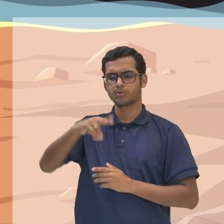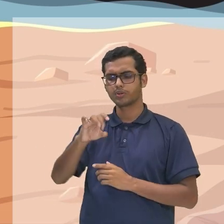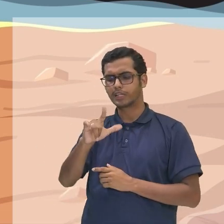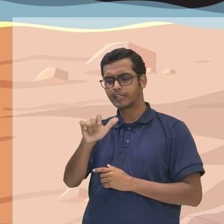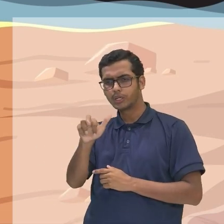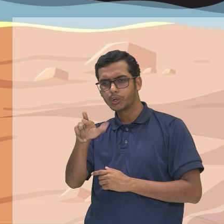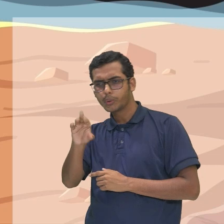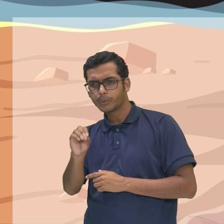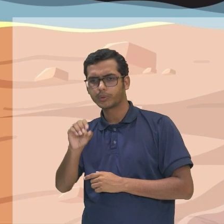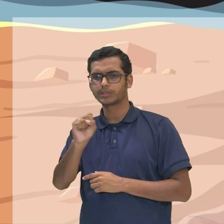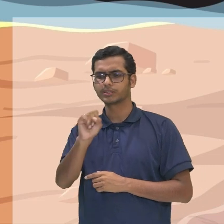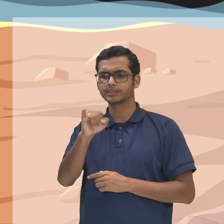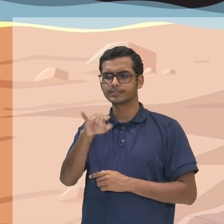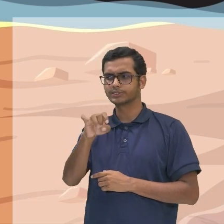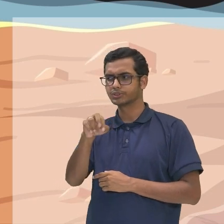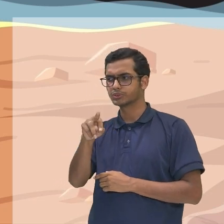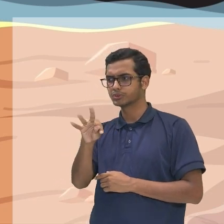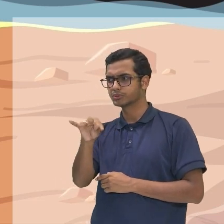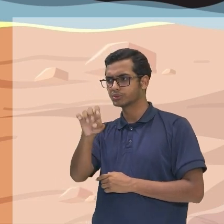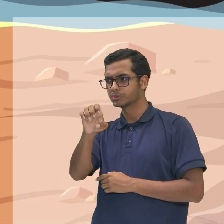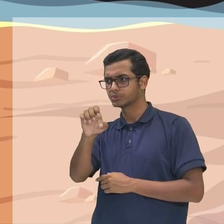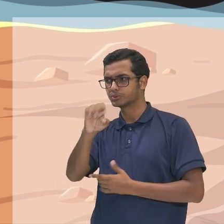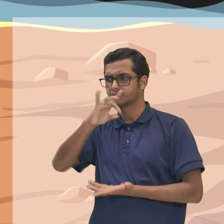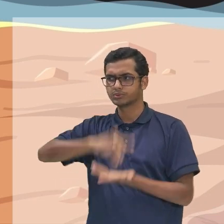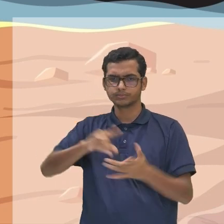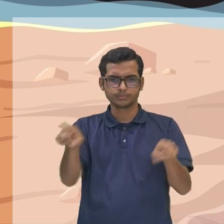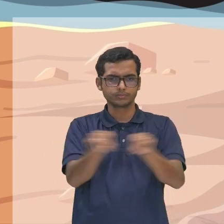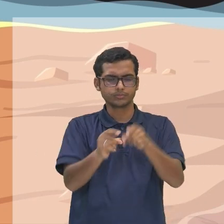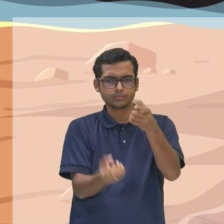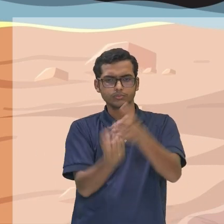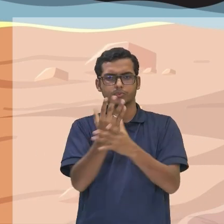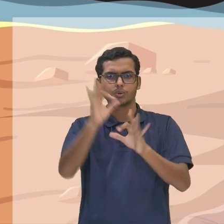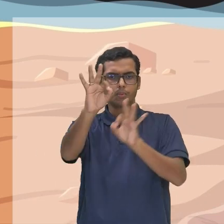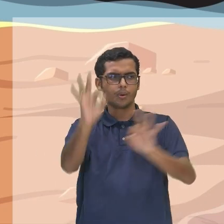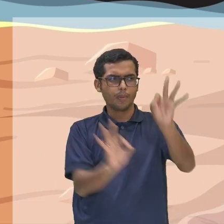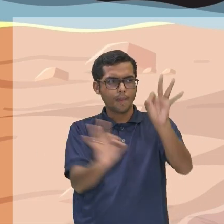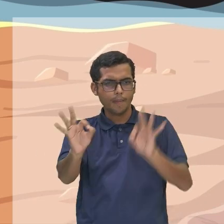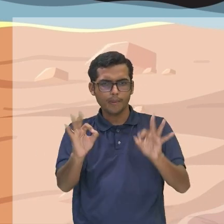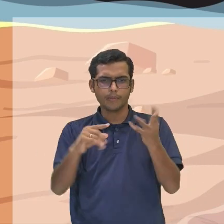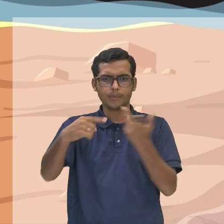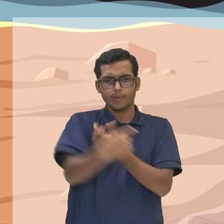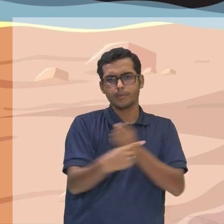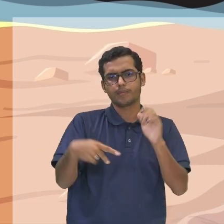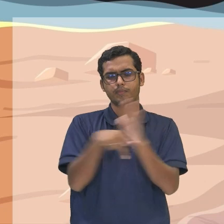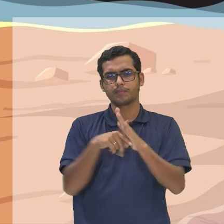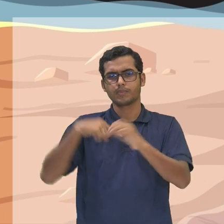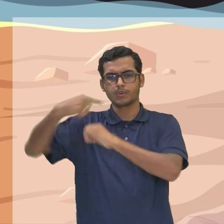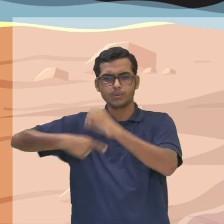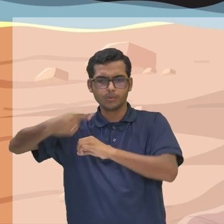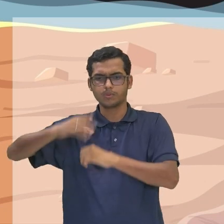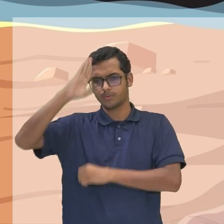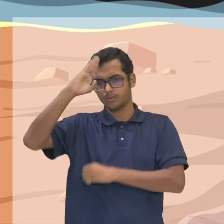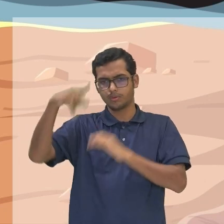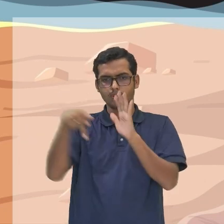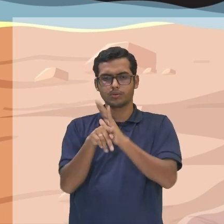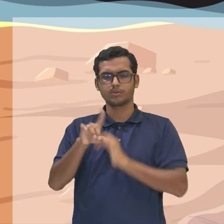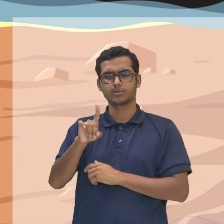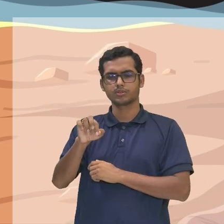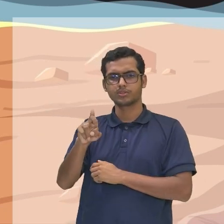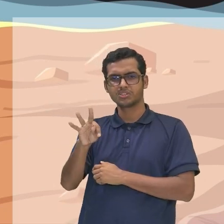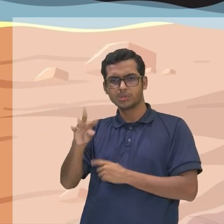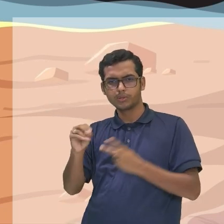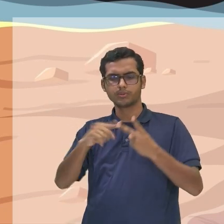A nucleossíntese é exatamente essa formação de pequenos núcleos aí dos átomos, principalmente do deutério e